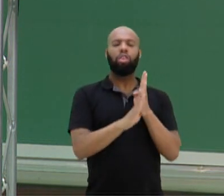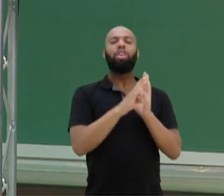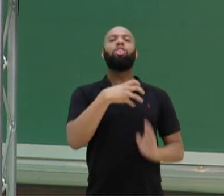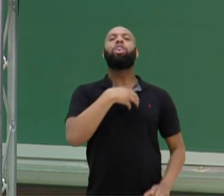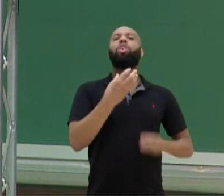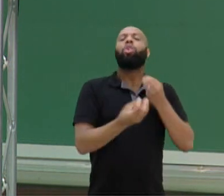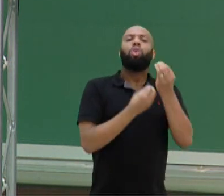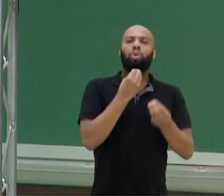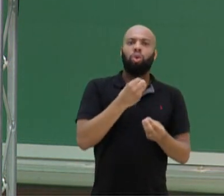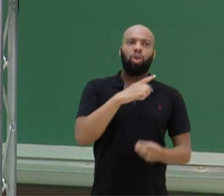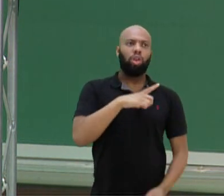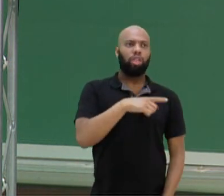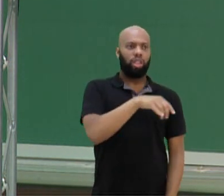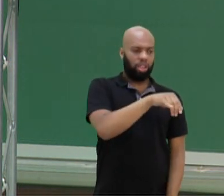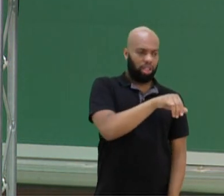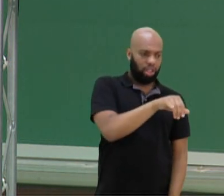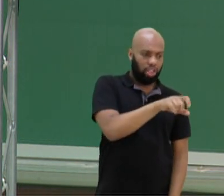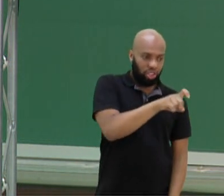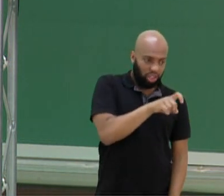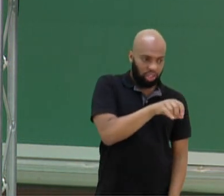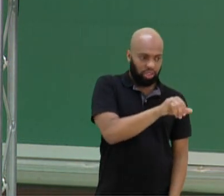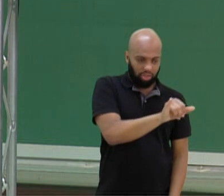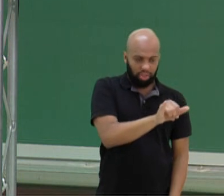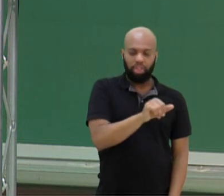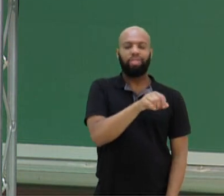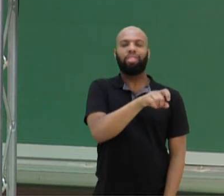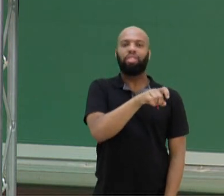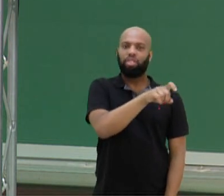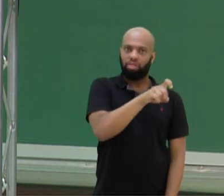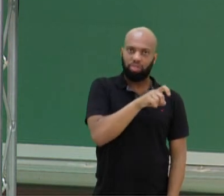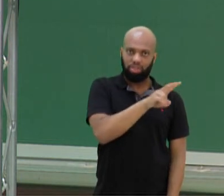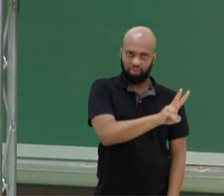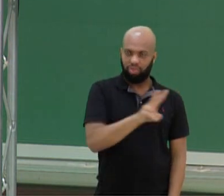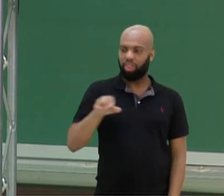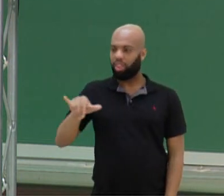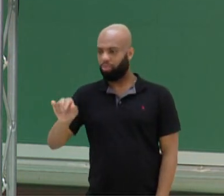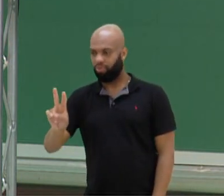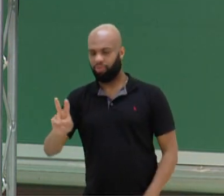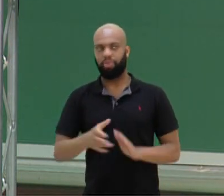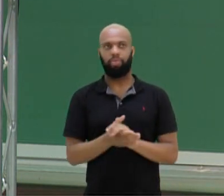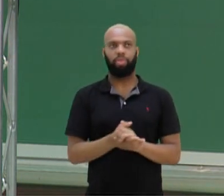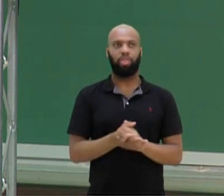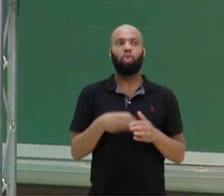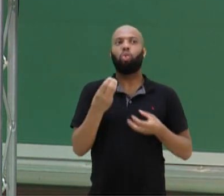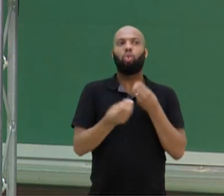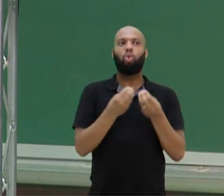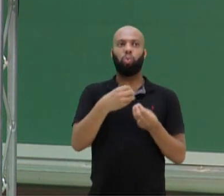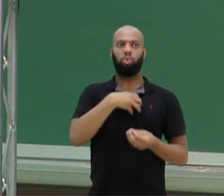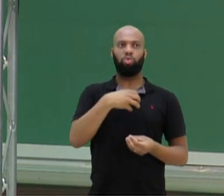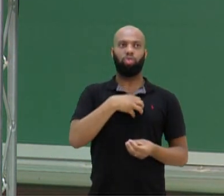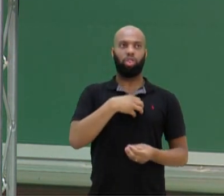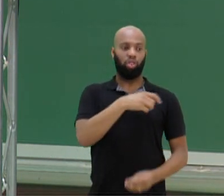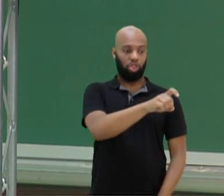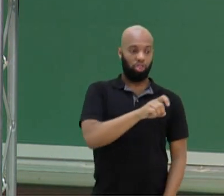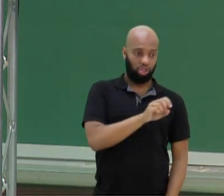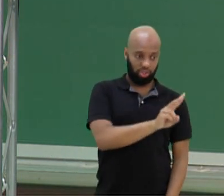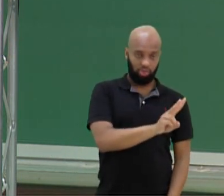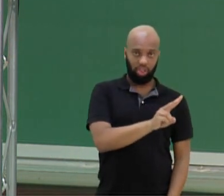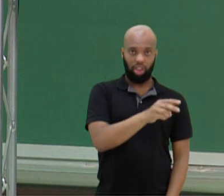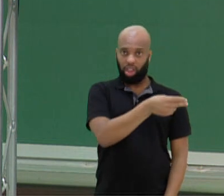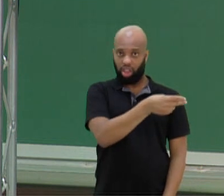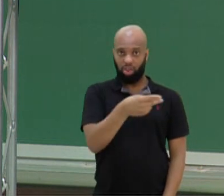resolvendo a expressão menos b sobre 2a. Ou a gente pode encontrar ele com o ponto médio das duas